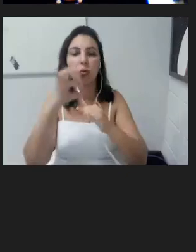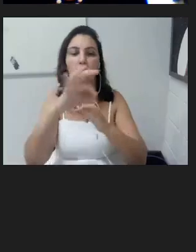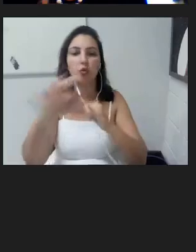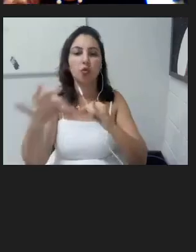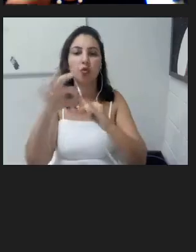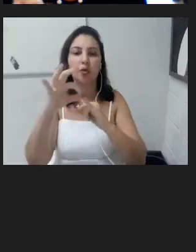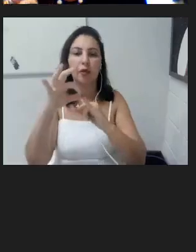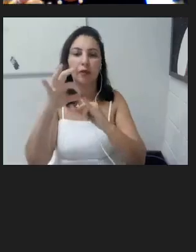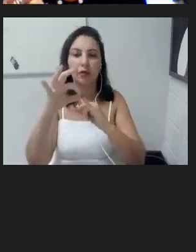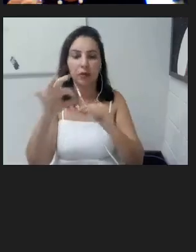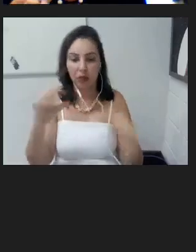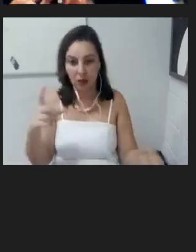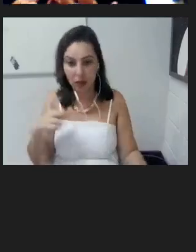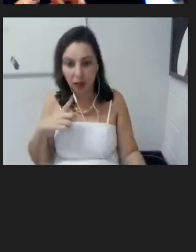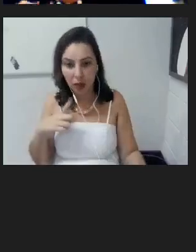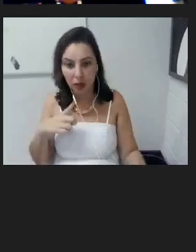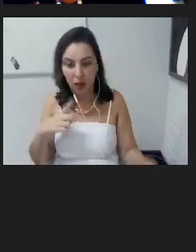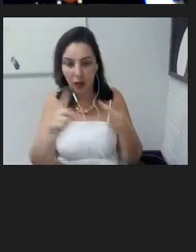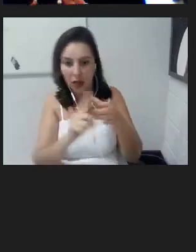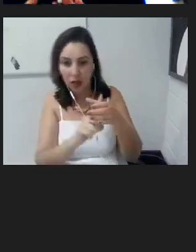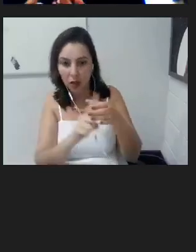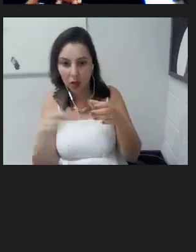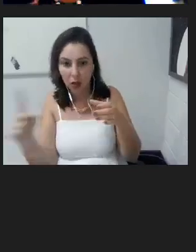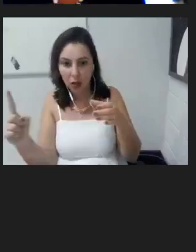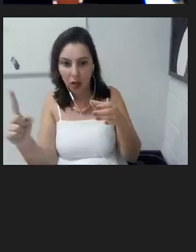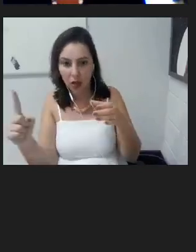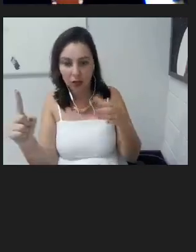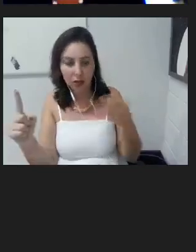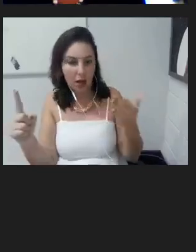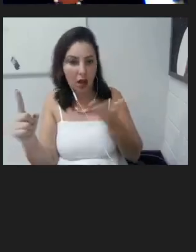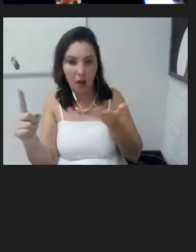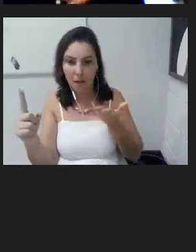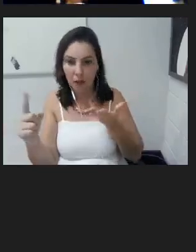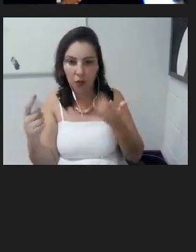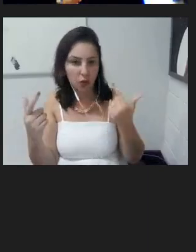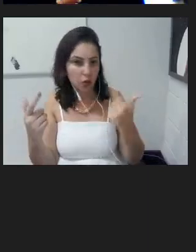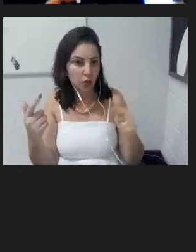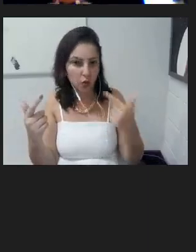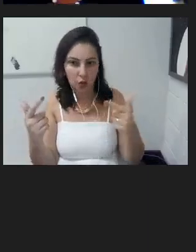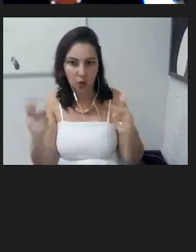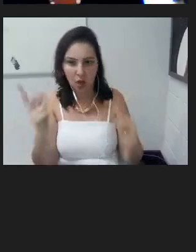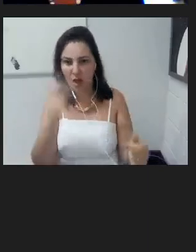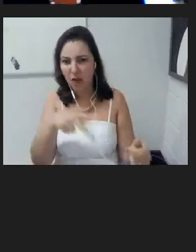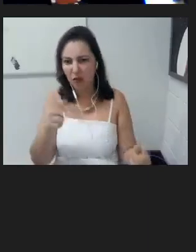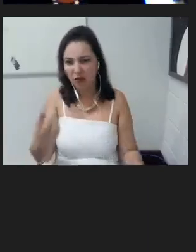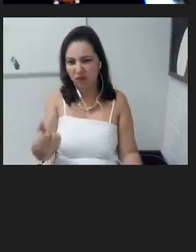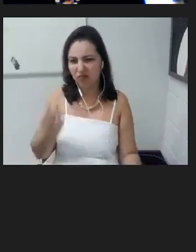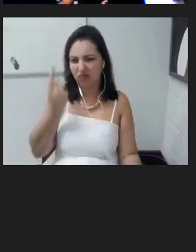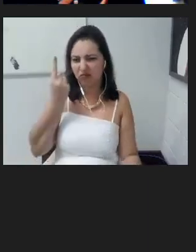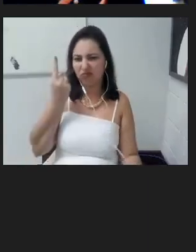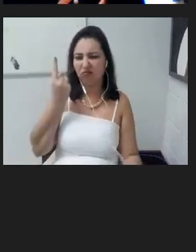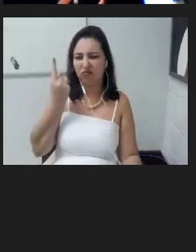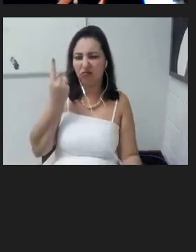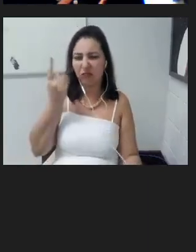Se é um aluno que está isolado, que não tem amigo, que os professores acham ele meio esquisito, que